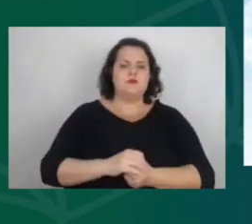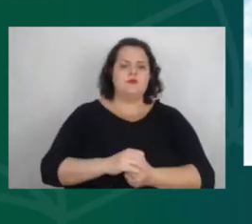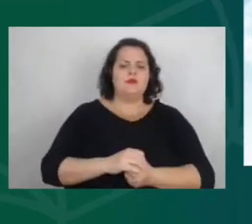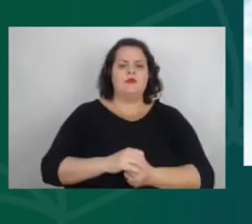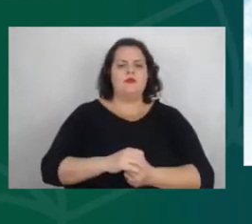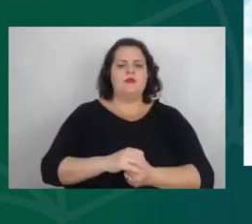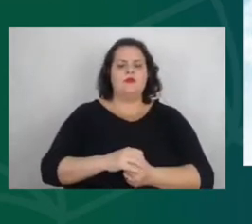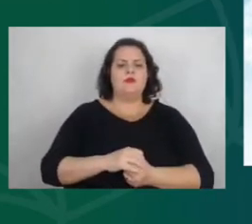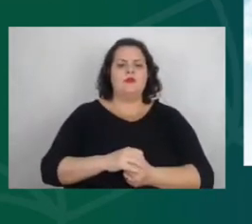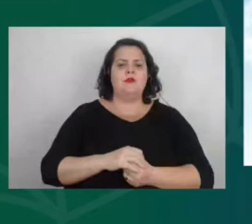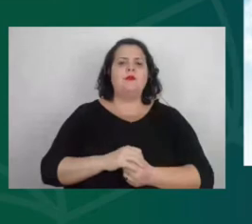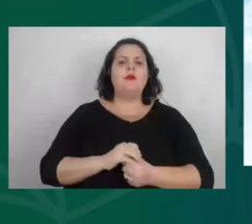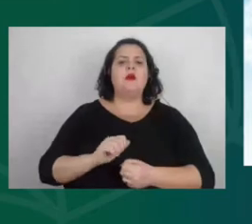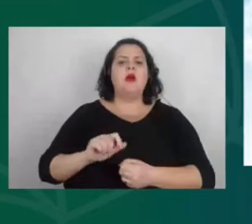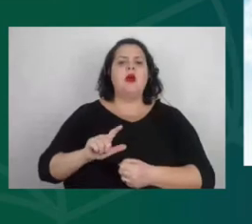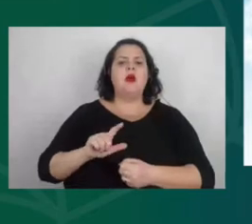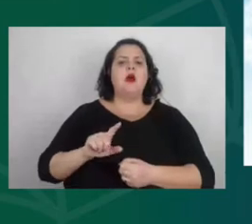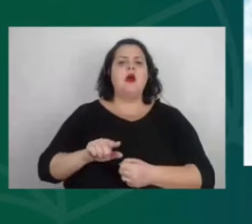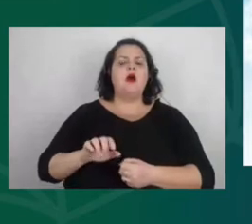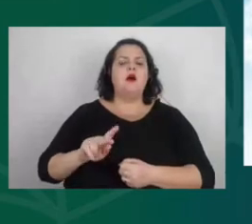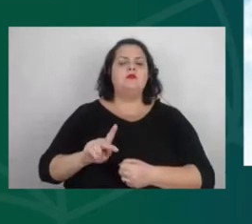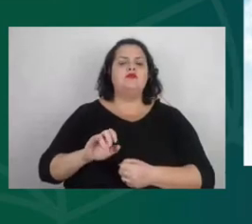de Alzheimer.